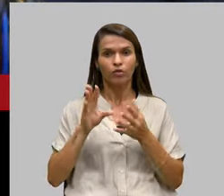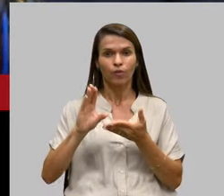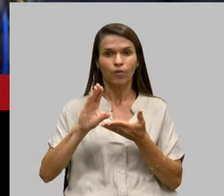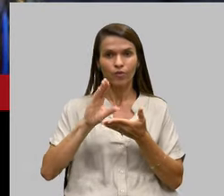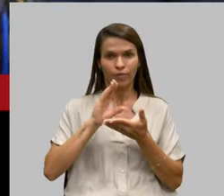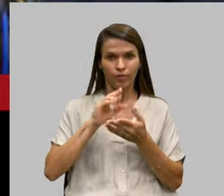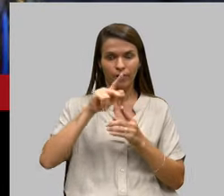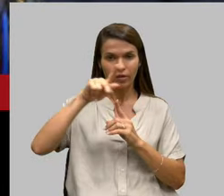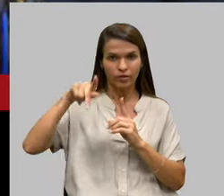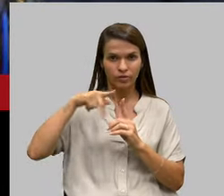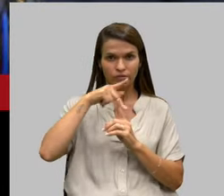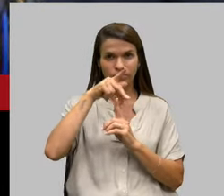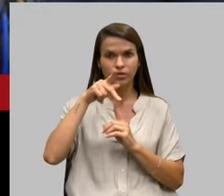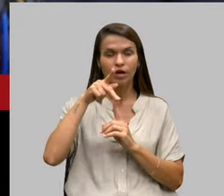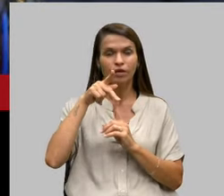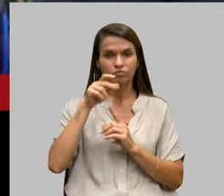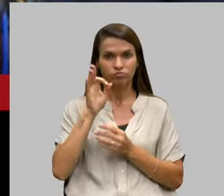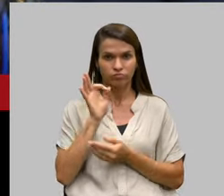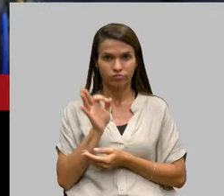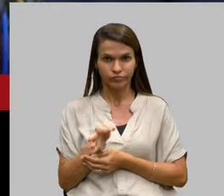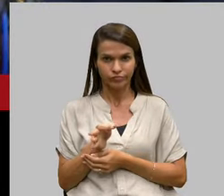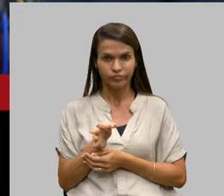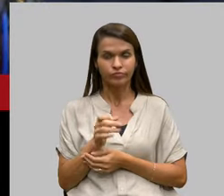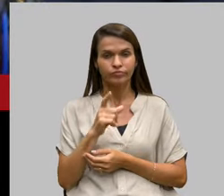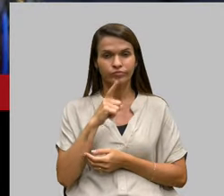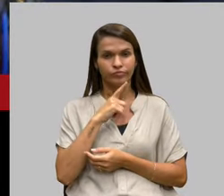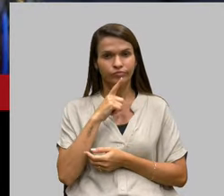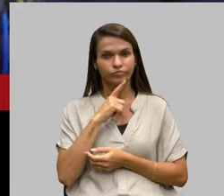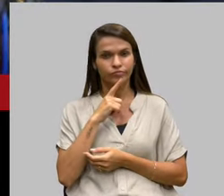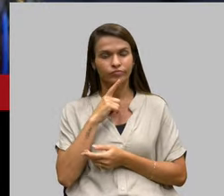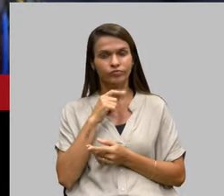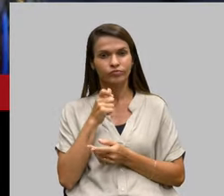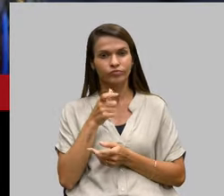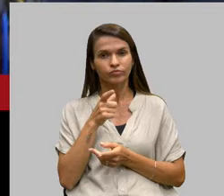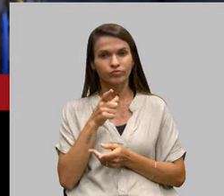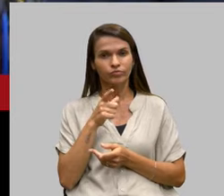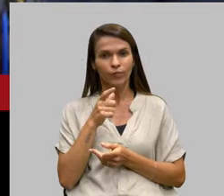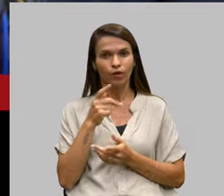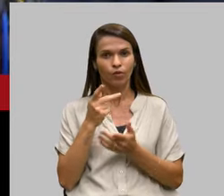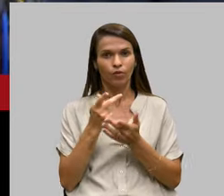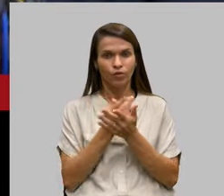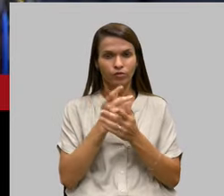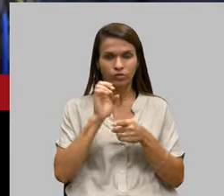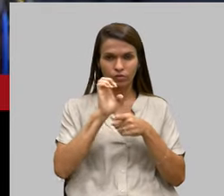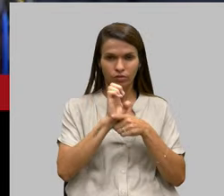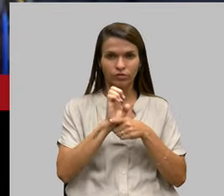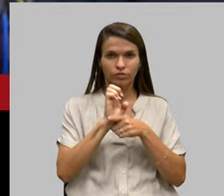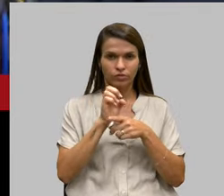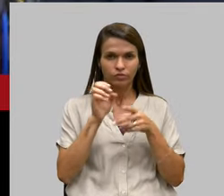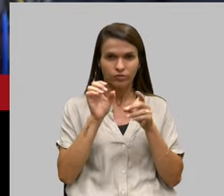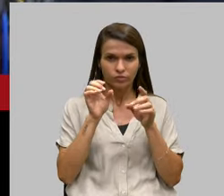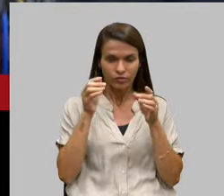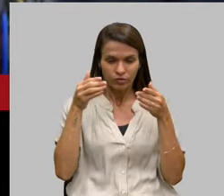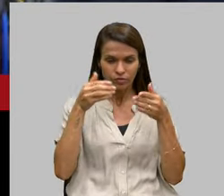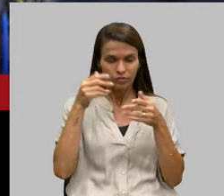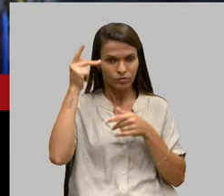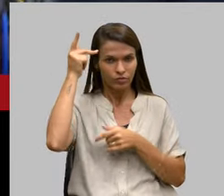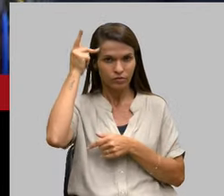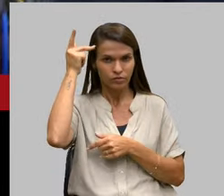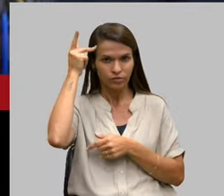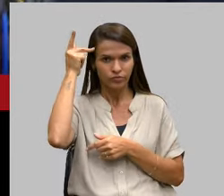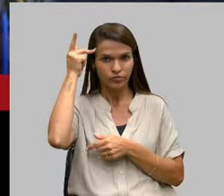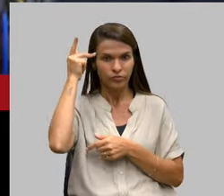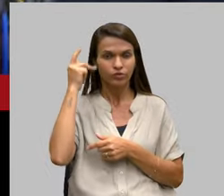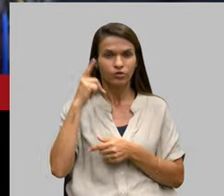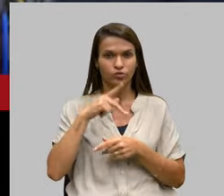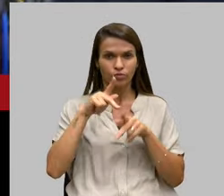fato em você tem tem uma situação do que que ocorre com o estado específico que é de São Paulo que há um um que os